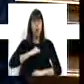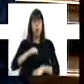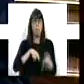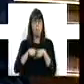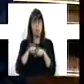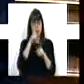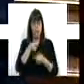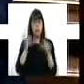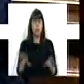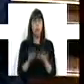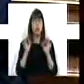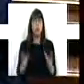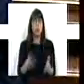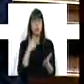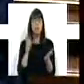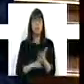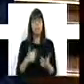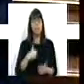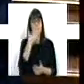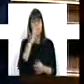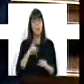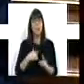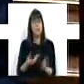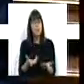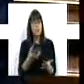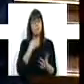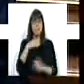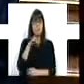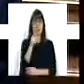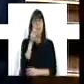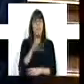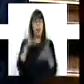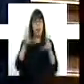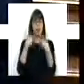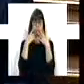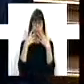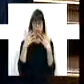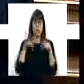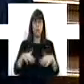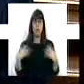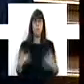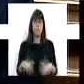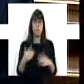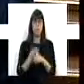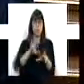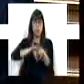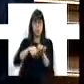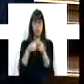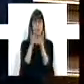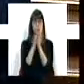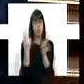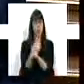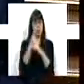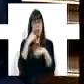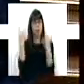política agrícola comum. E, de facto, aquilo que nos parece é que a falência da PAC nunca foi tão visível como hoje, porque destruiu todos os